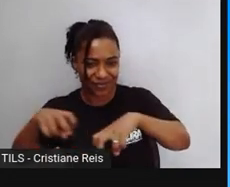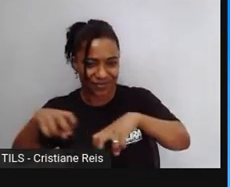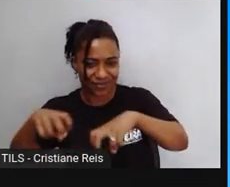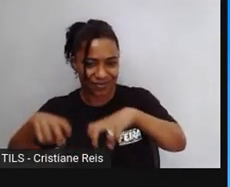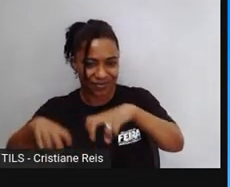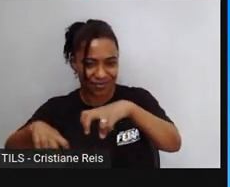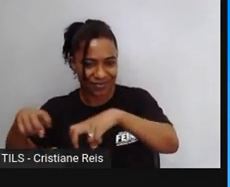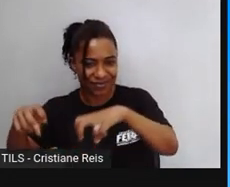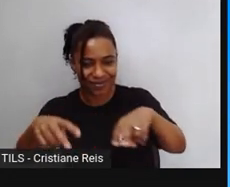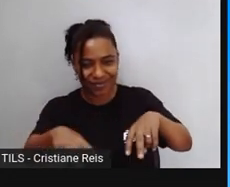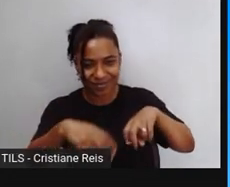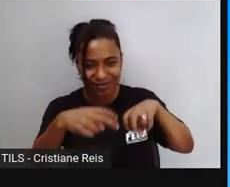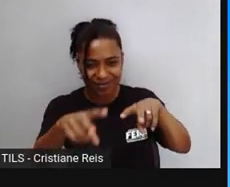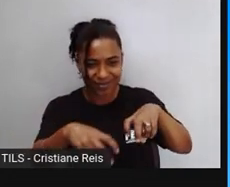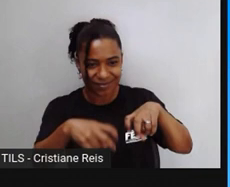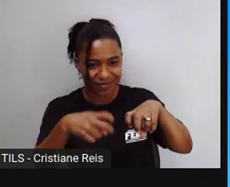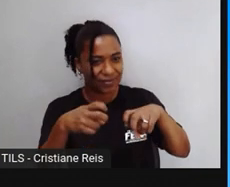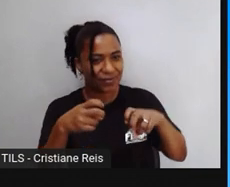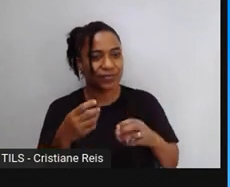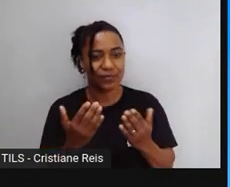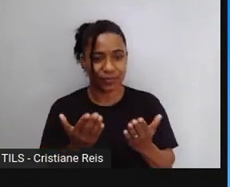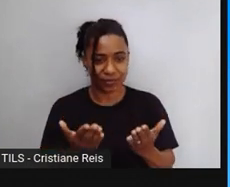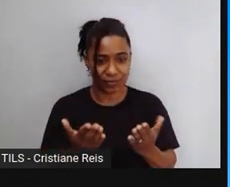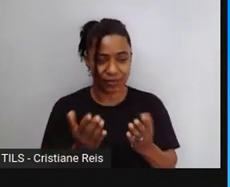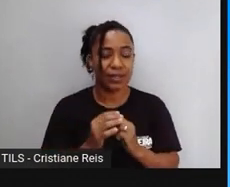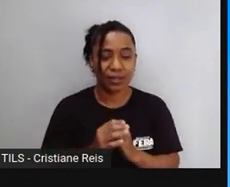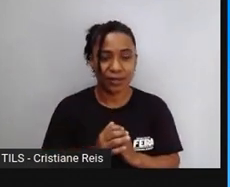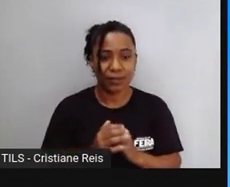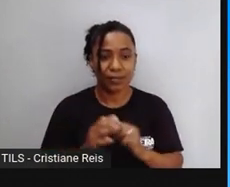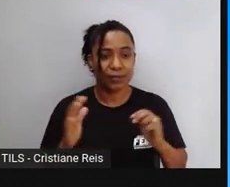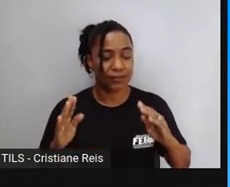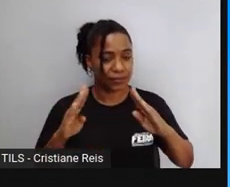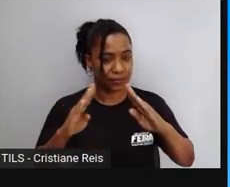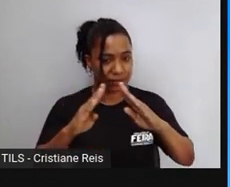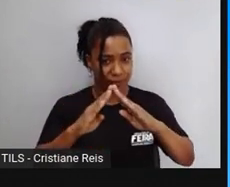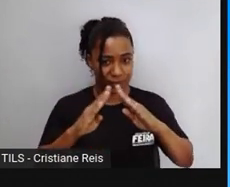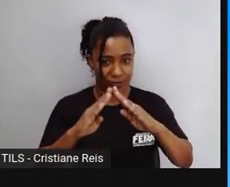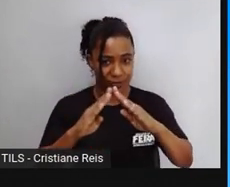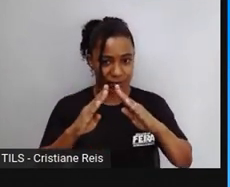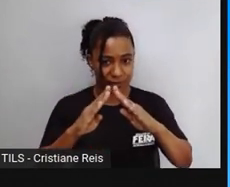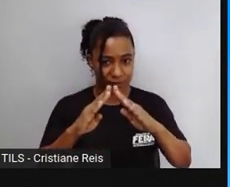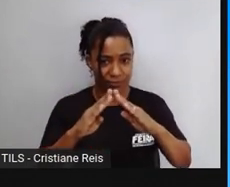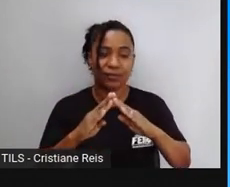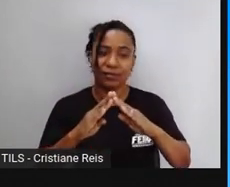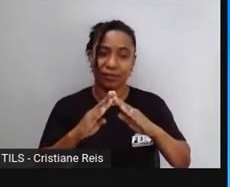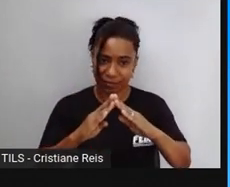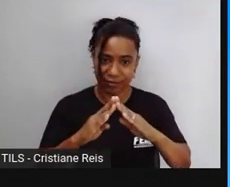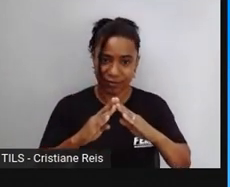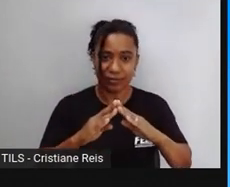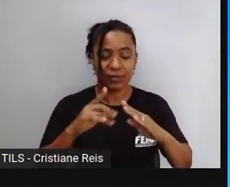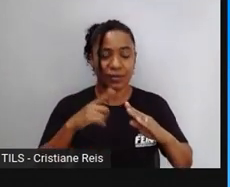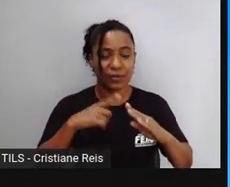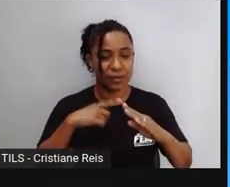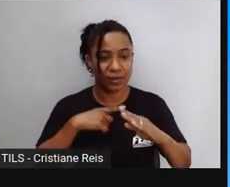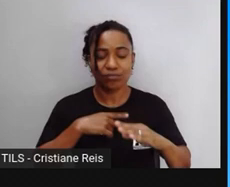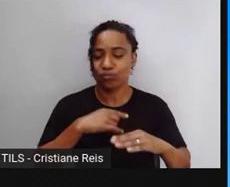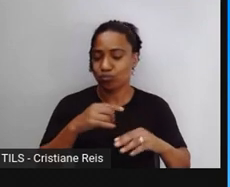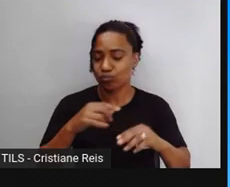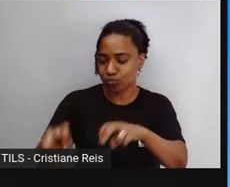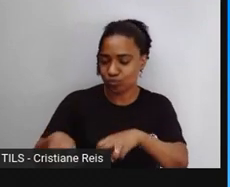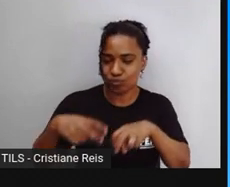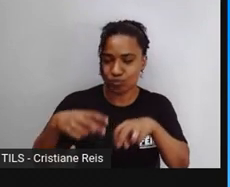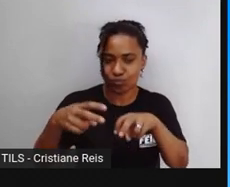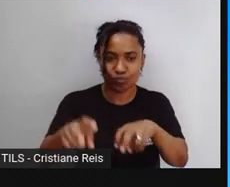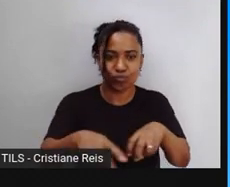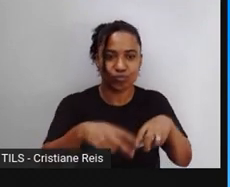raising animals. Então, estas casas, né, que são construídas em fazendas, na verdade, que são